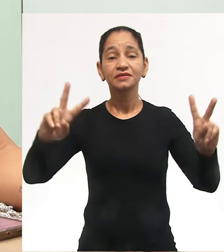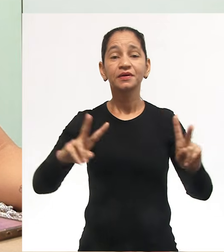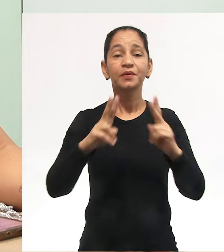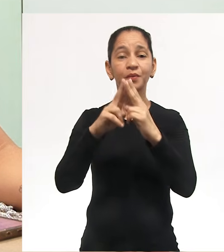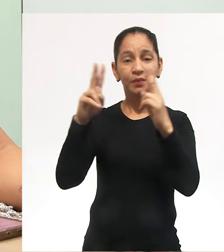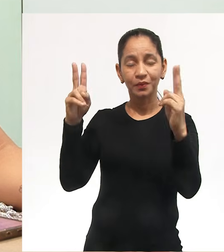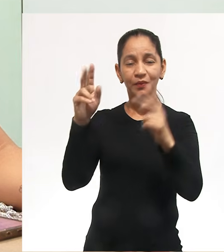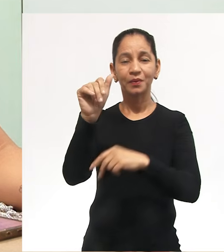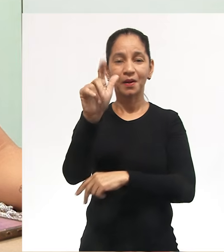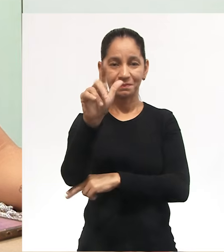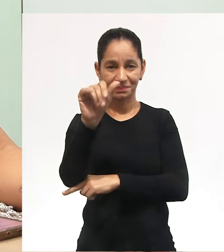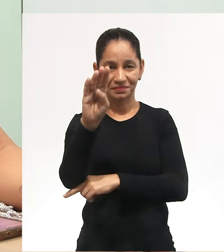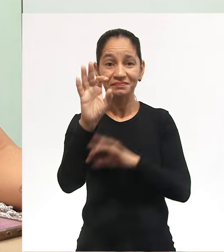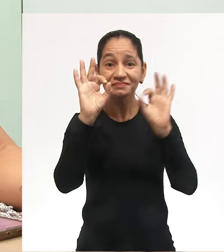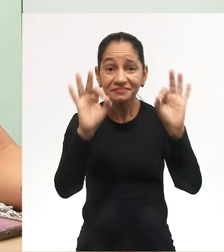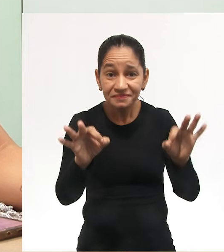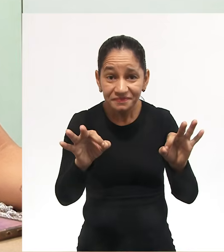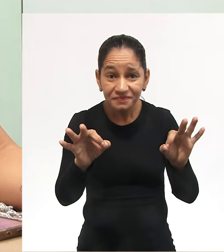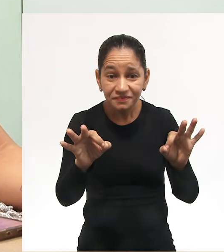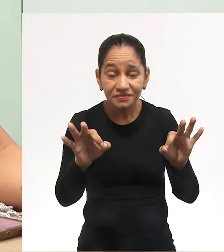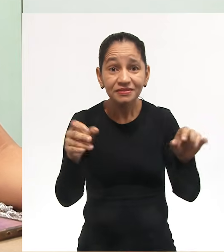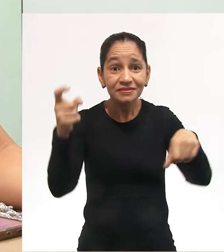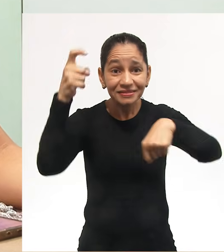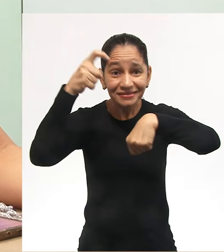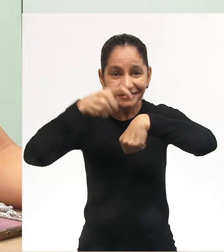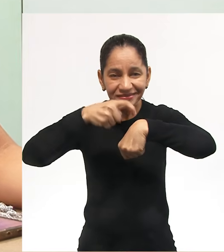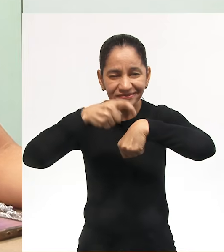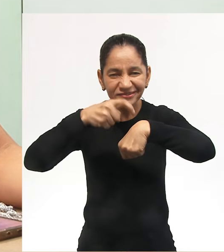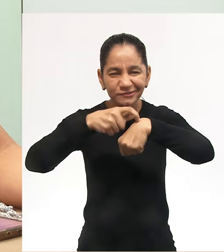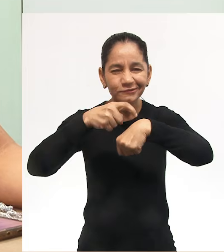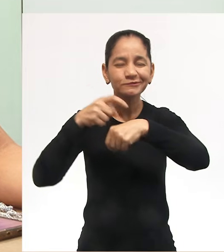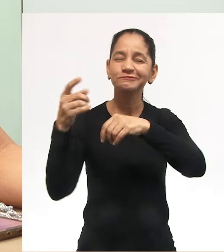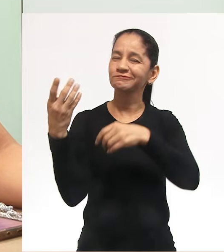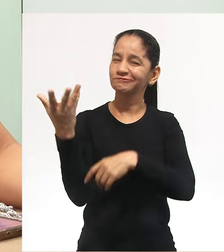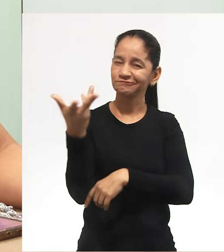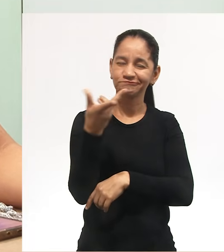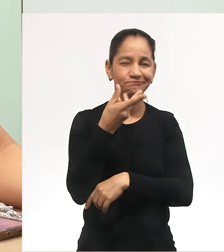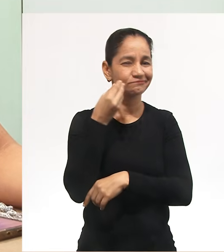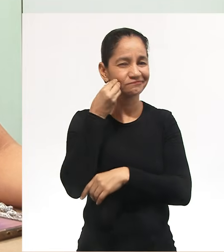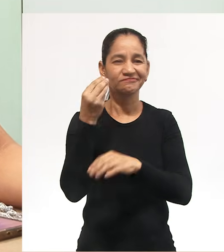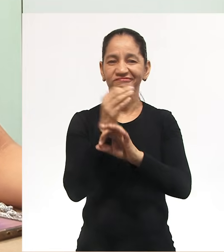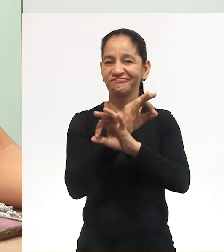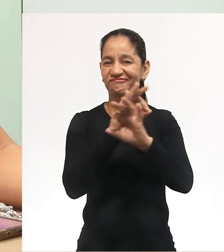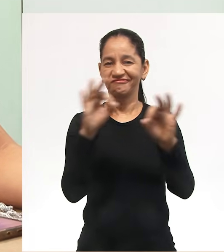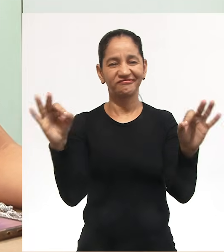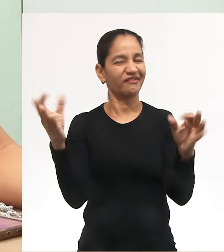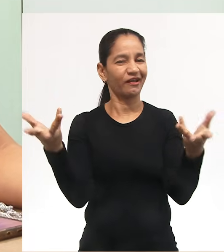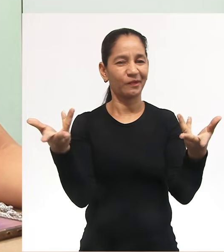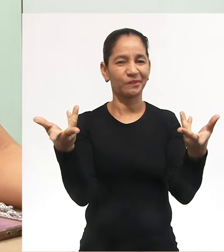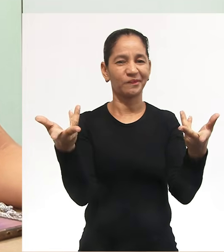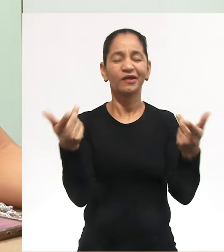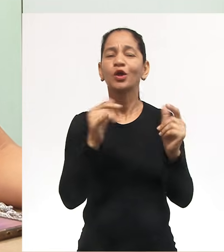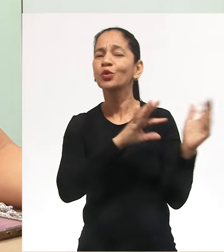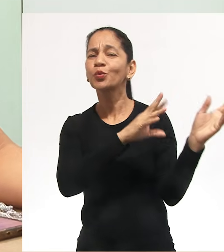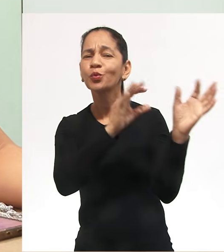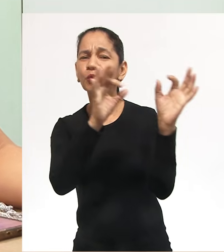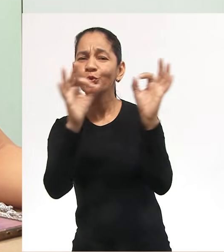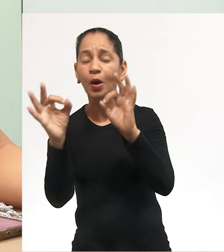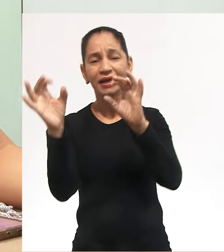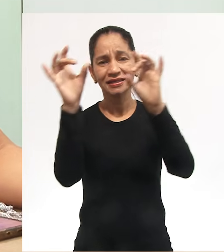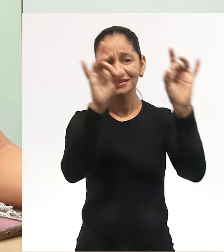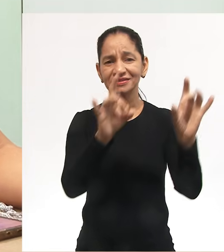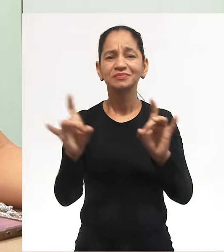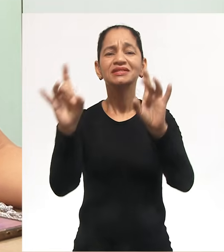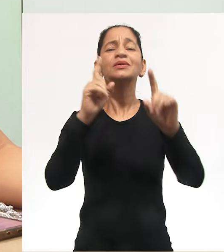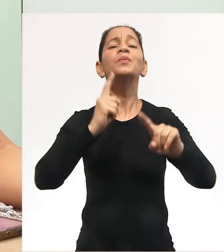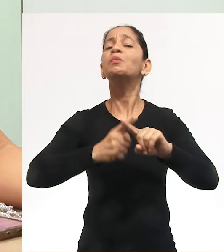Universidade Aberta do Brasil, o AB. Nessa temporada, vocês já sabem, essa temporada toda é